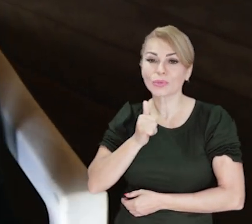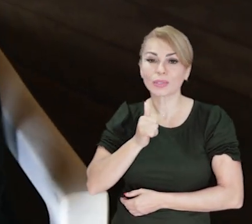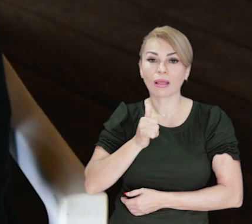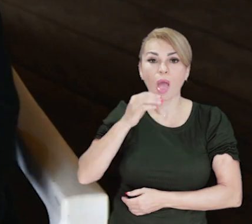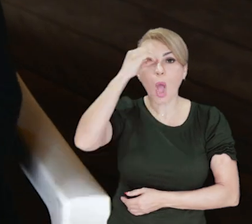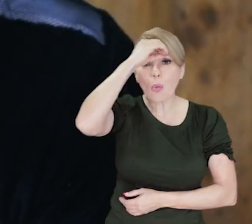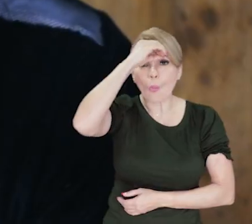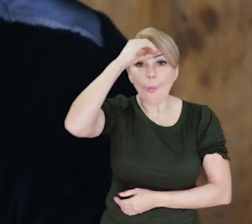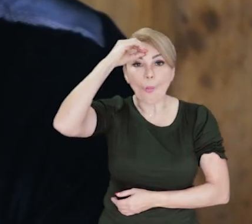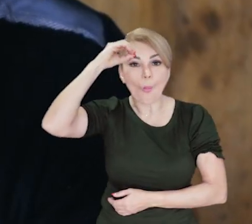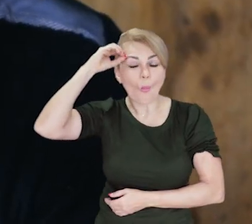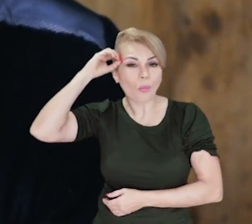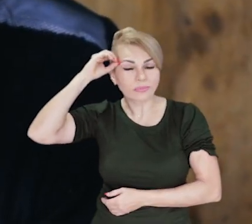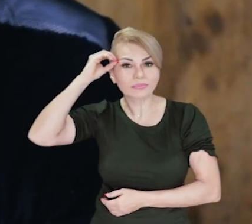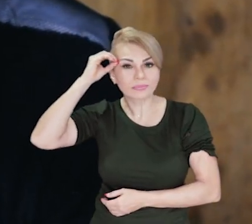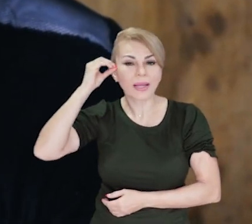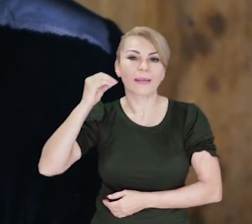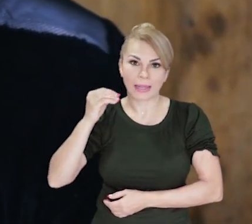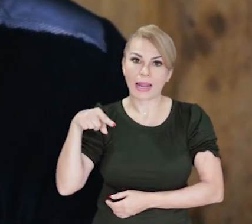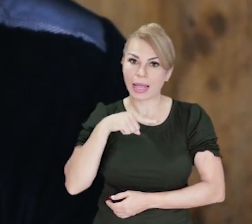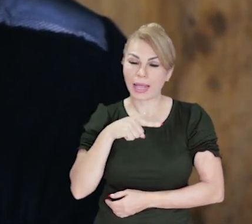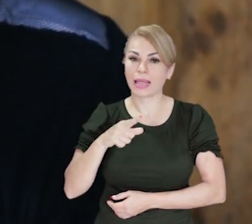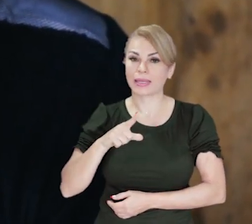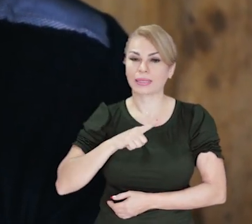13 filhos. Eu não enxergo